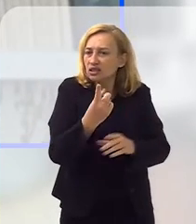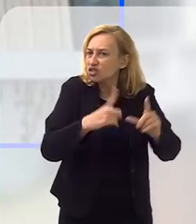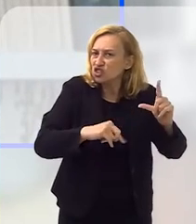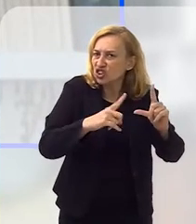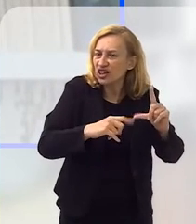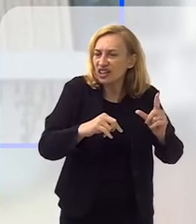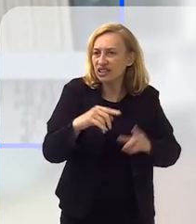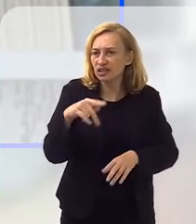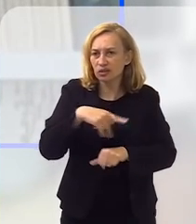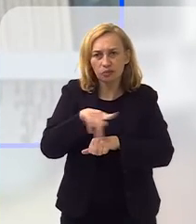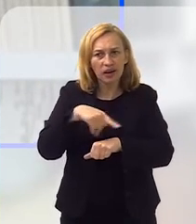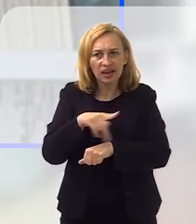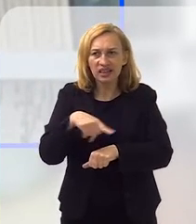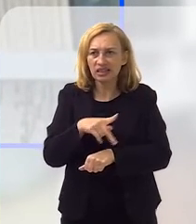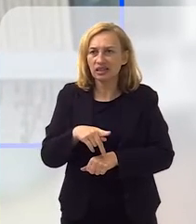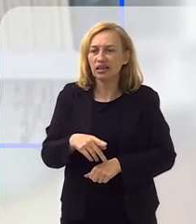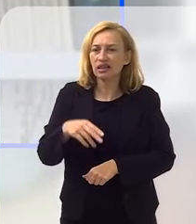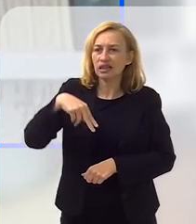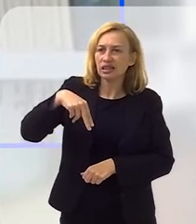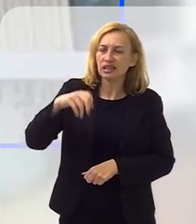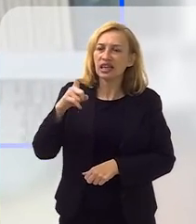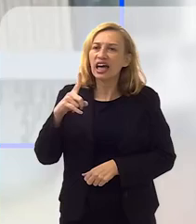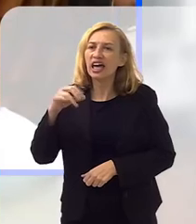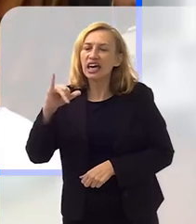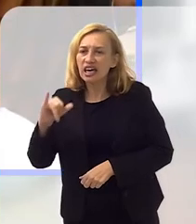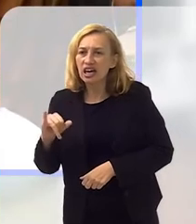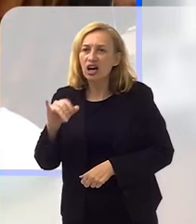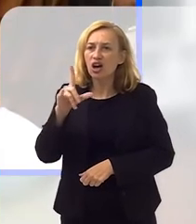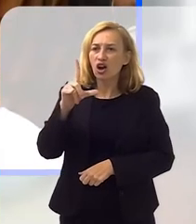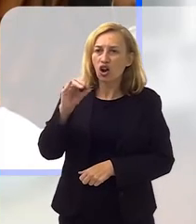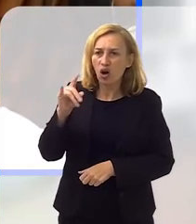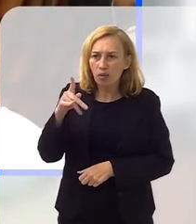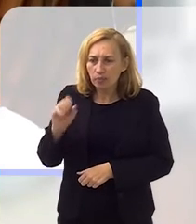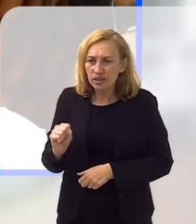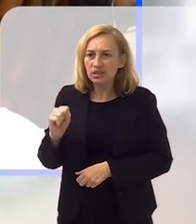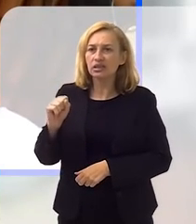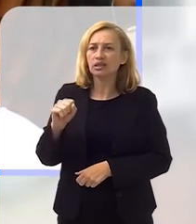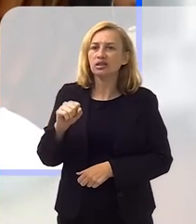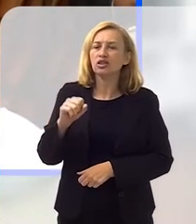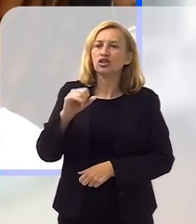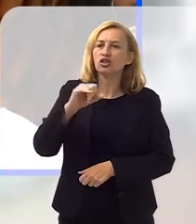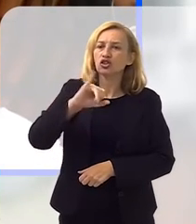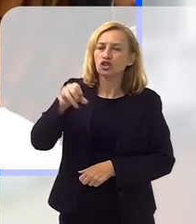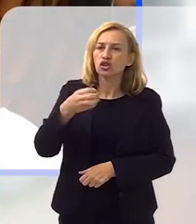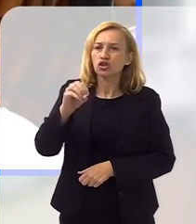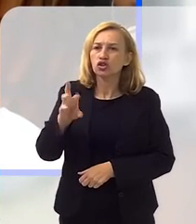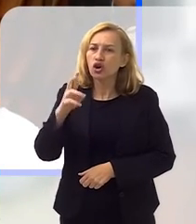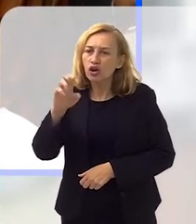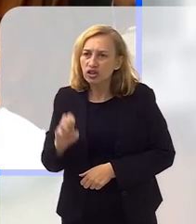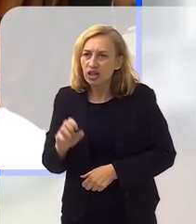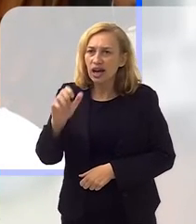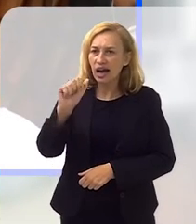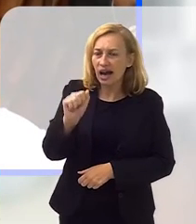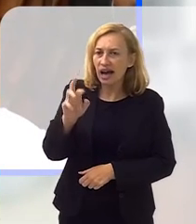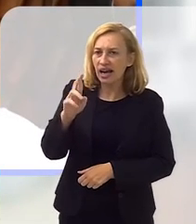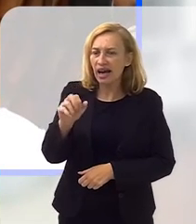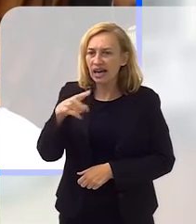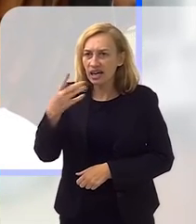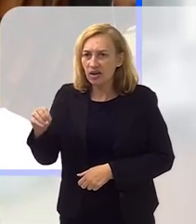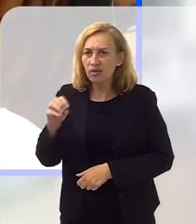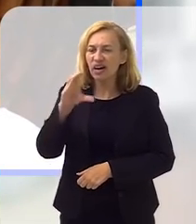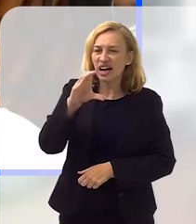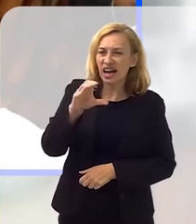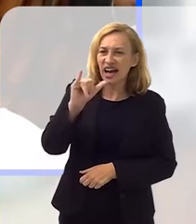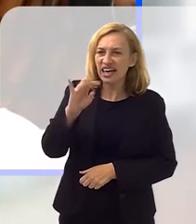Delcio, falou do Hermínio agora há pouco, mas ela foi parceira do Ney Lopes, do Paulo César Pinheiro, do Jorge Aragão,